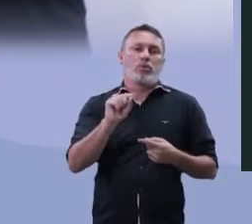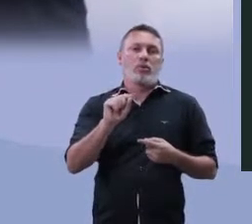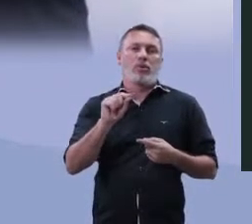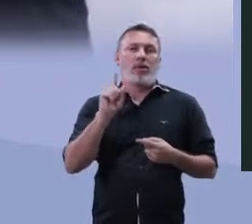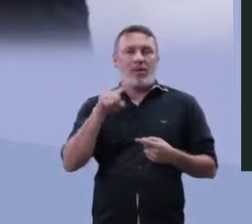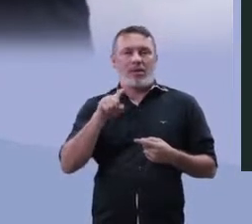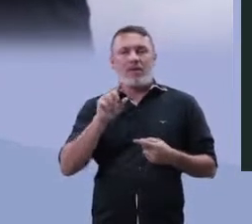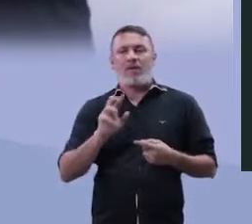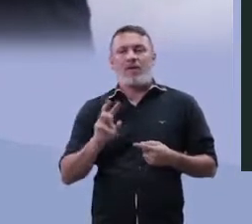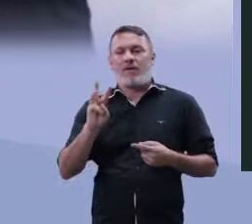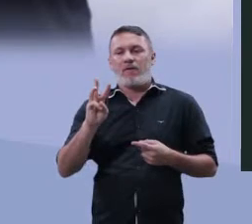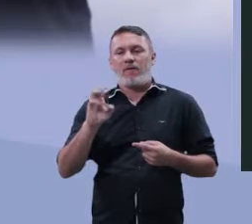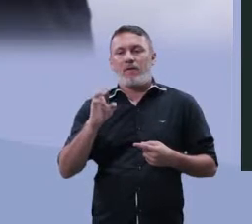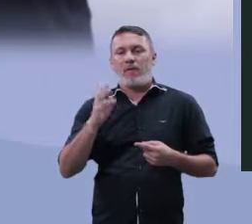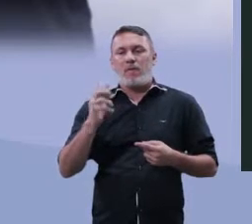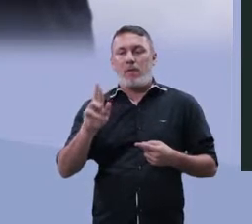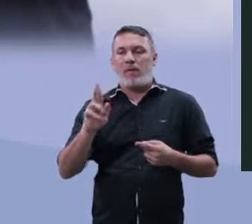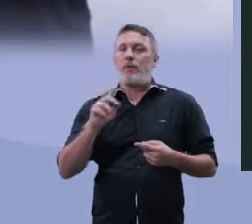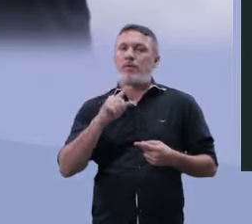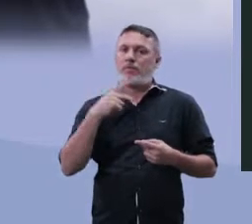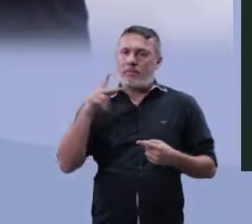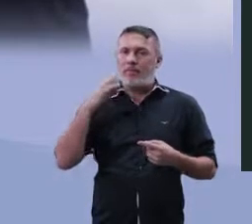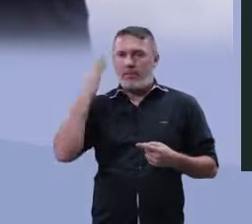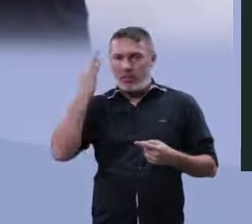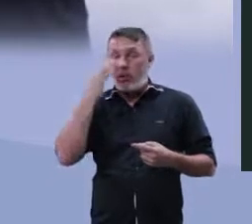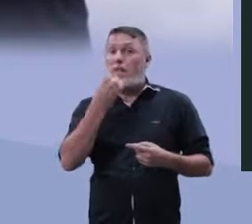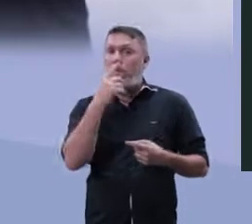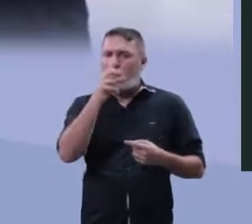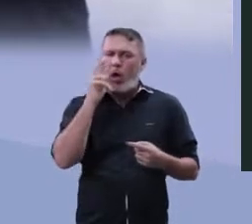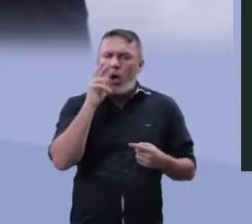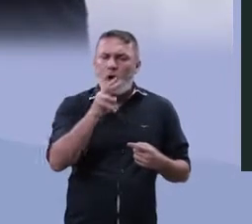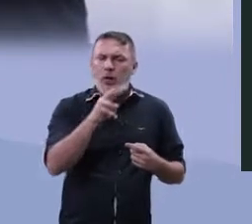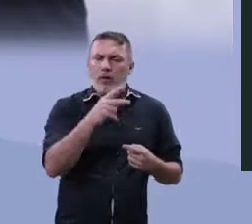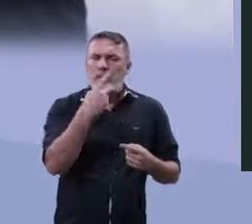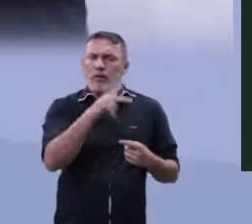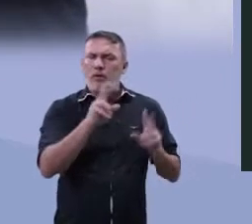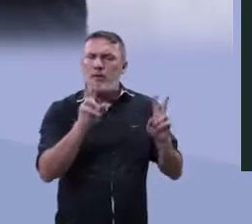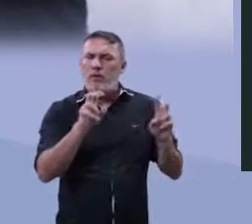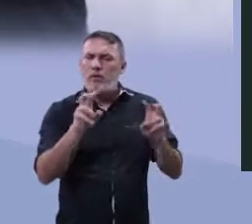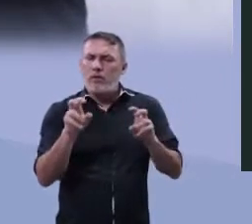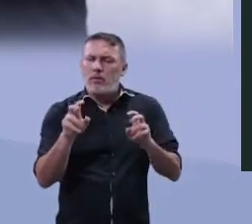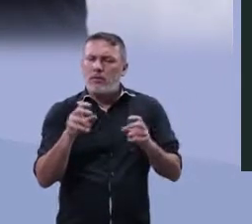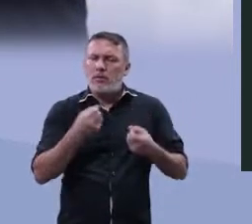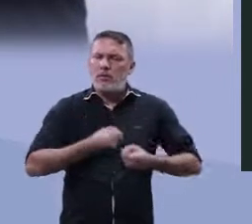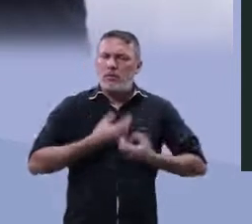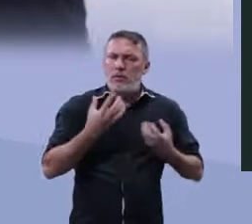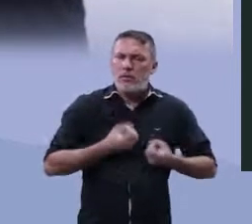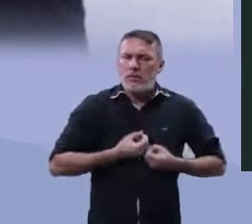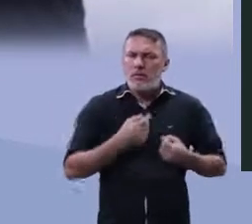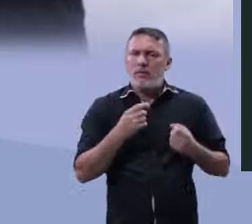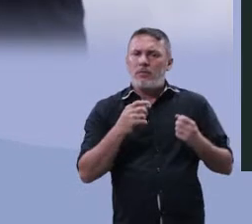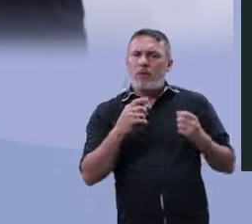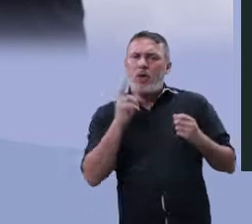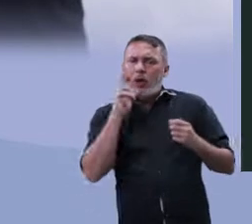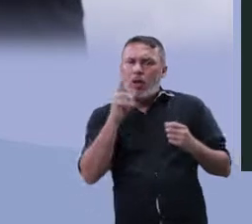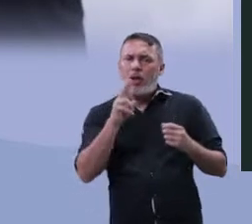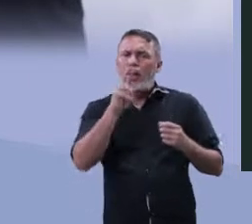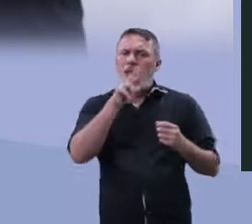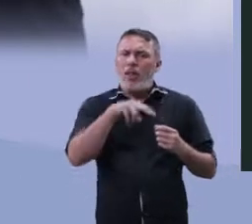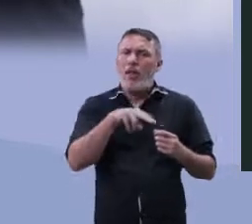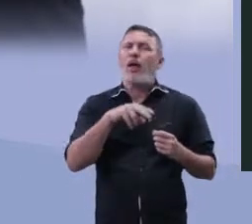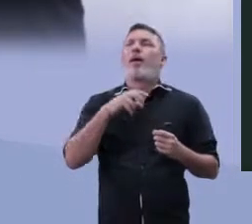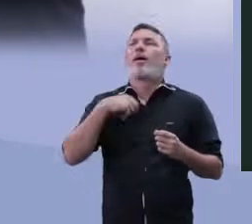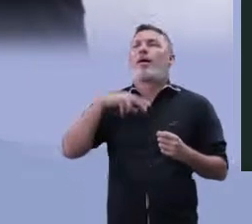né, o instrumental teórico de Max Weber. Então, é muito bom que vocês, quando vocês observarem aquela citação da obra do Gilberto